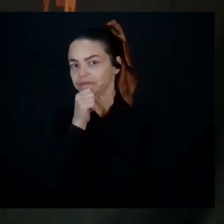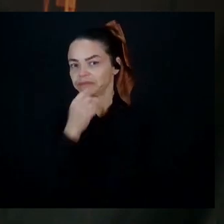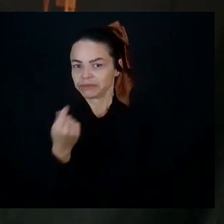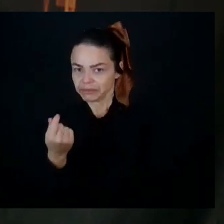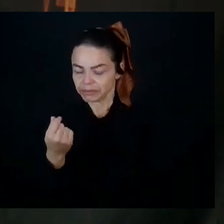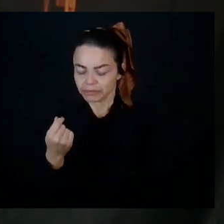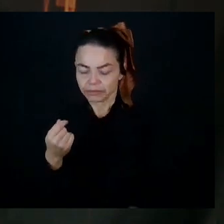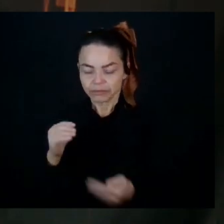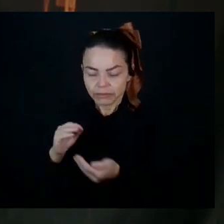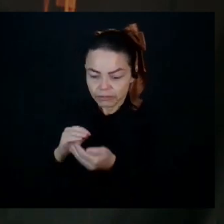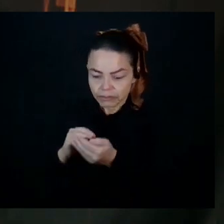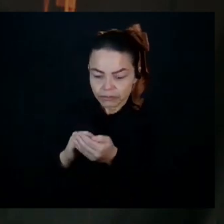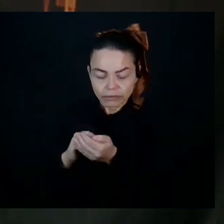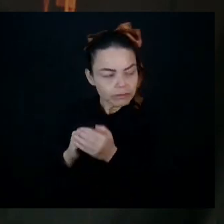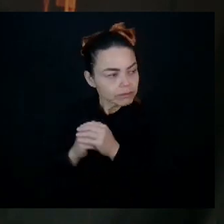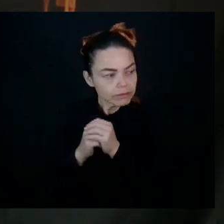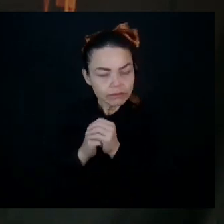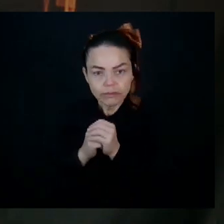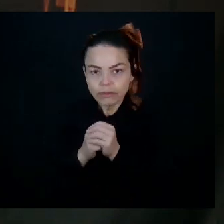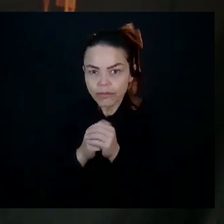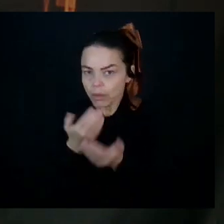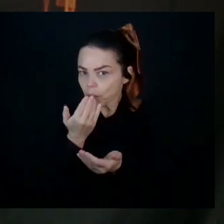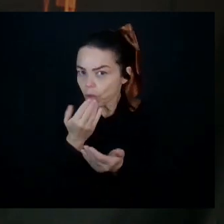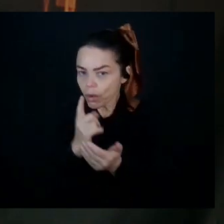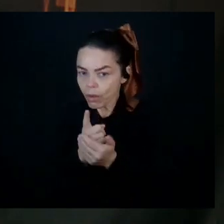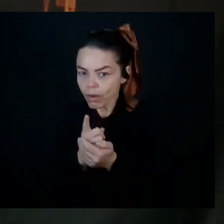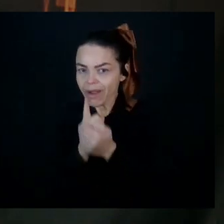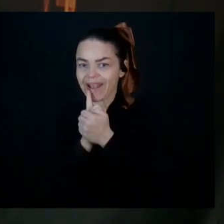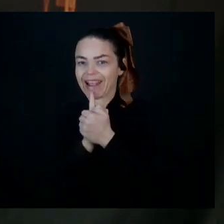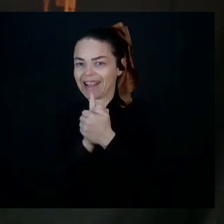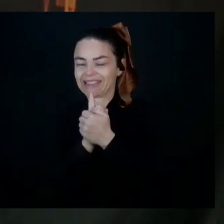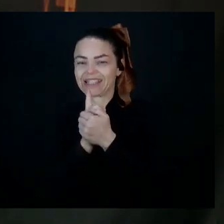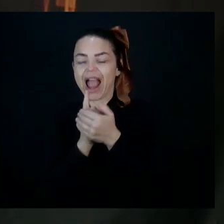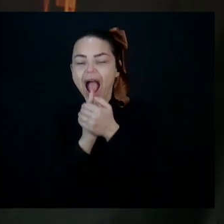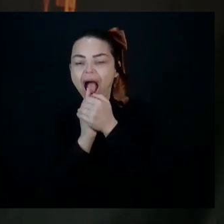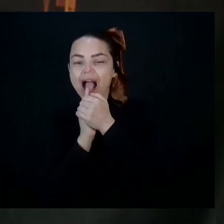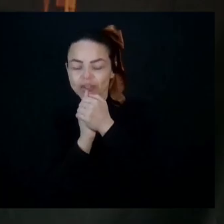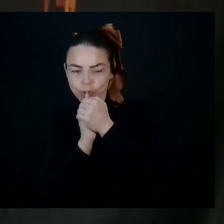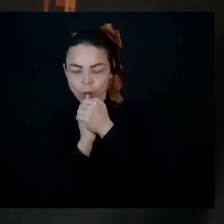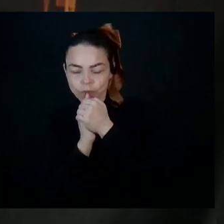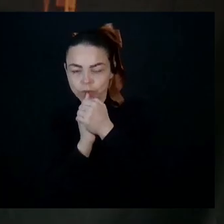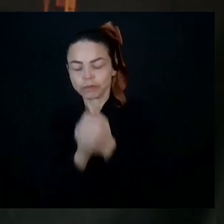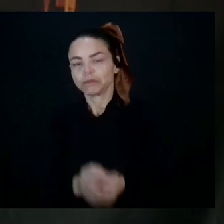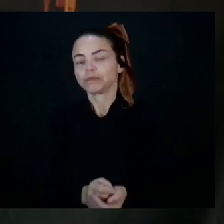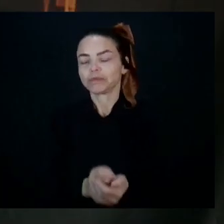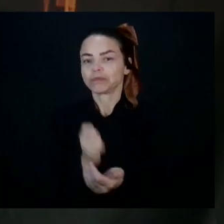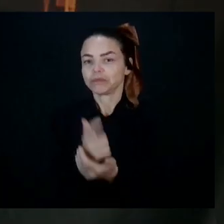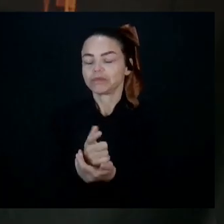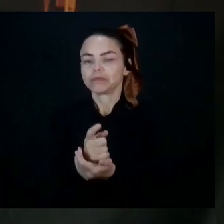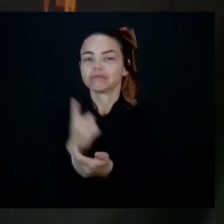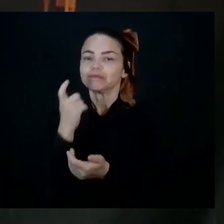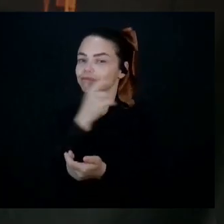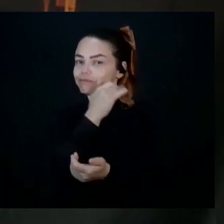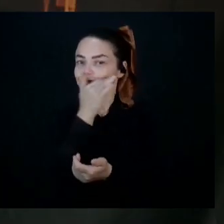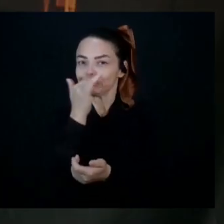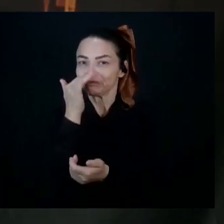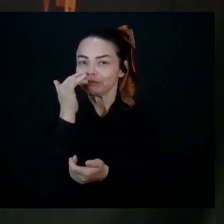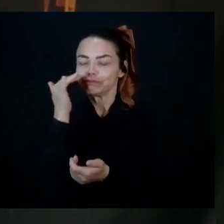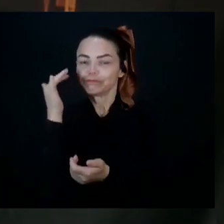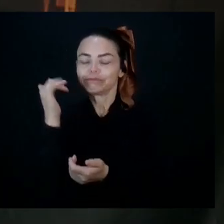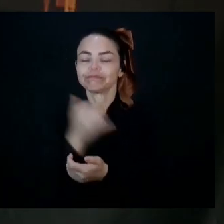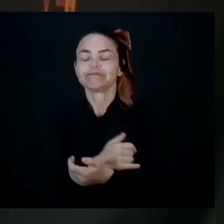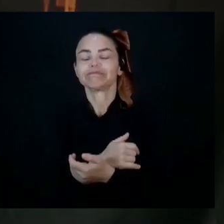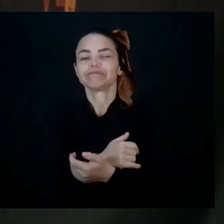né? Você comer um cachorro quente, você comprar um perfuminho. Então, assim, sabe, uma coisa simbólica, mas para